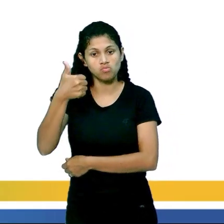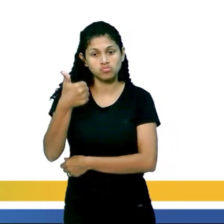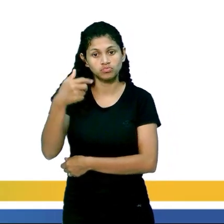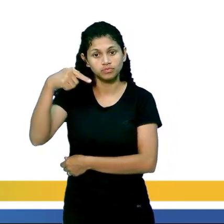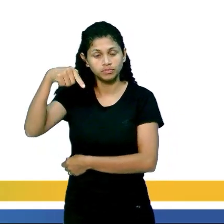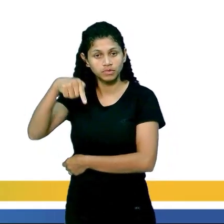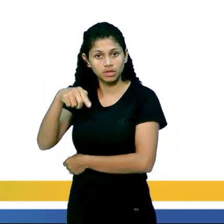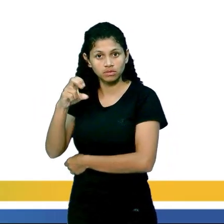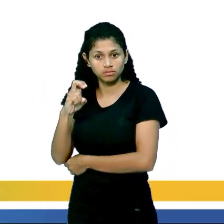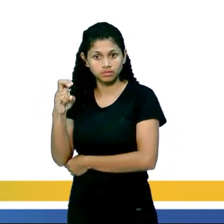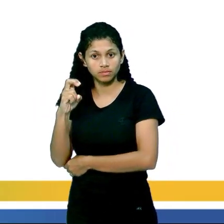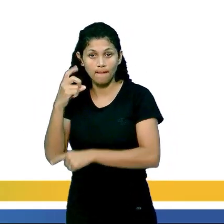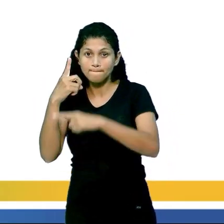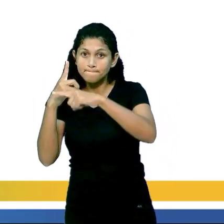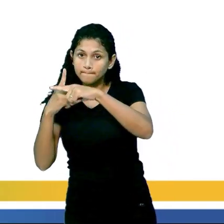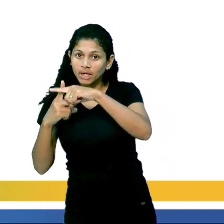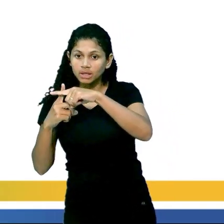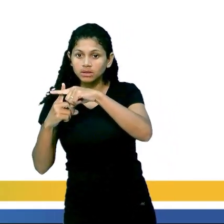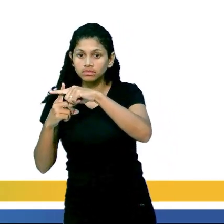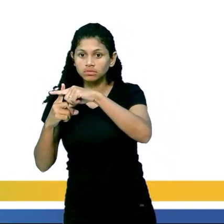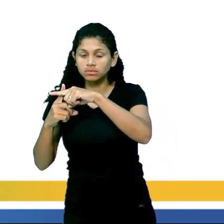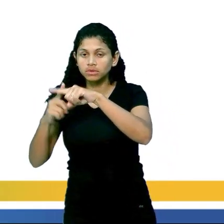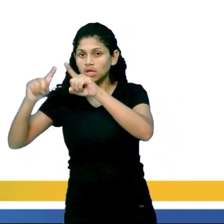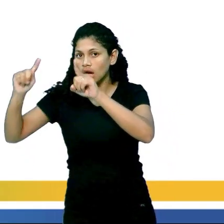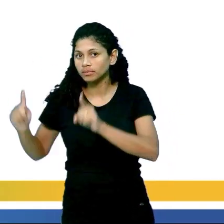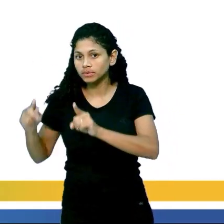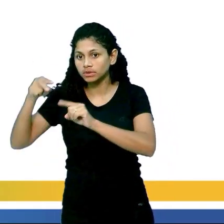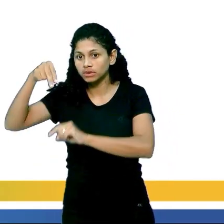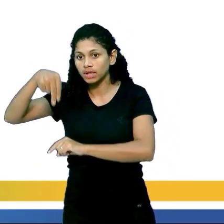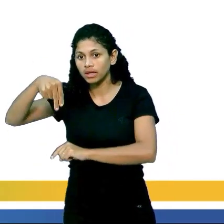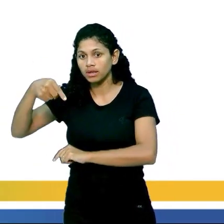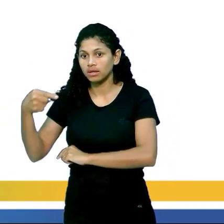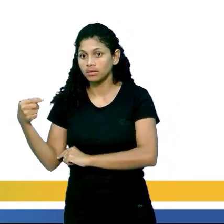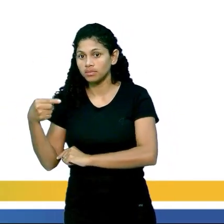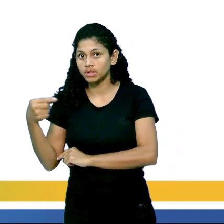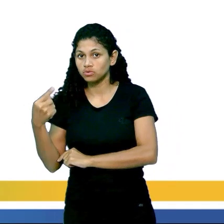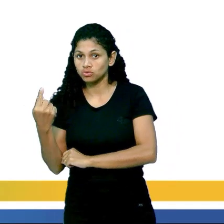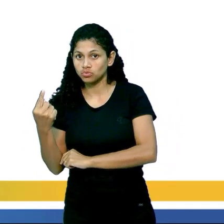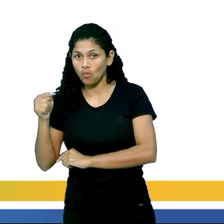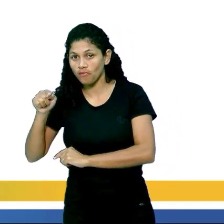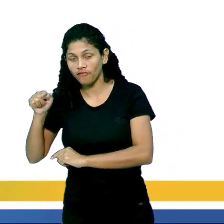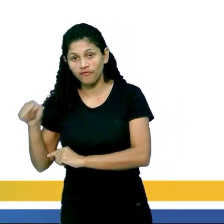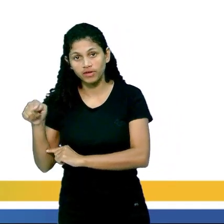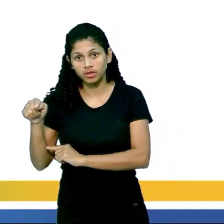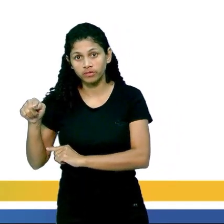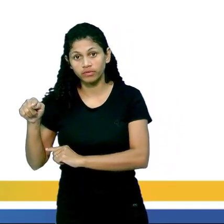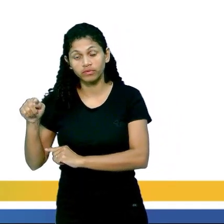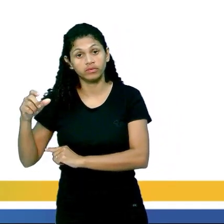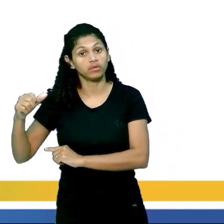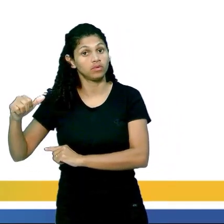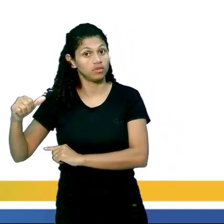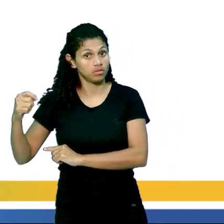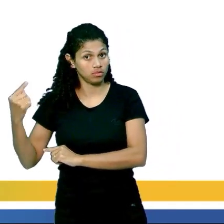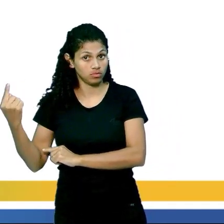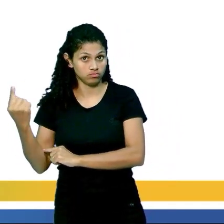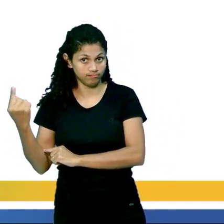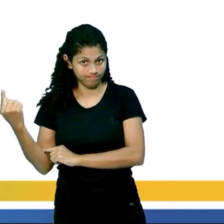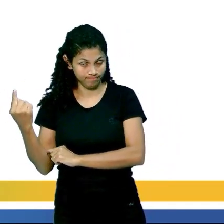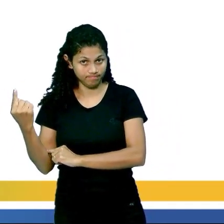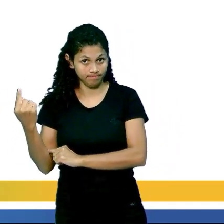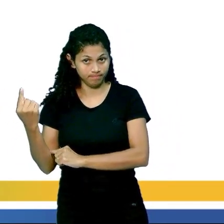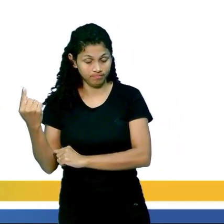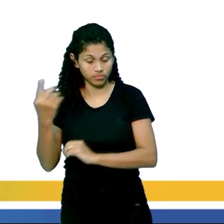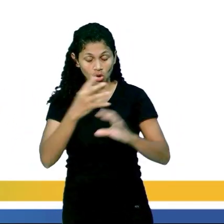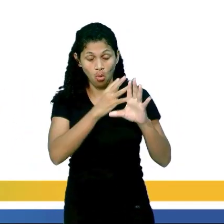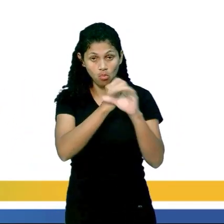A1, mais N-1 vezes 11, que é a razão. A partir disso, a gente calcula e a gente quer